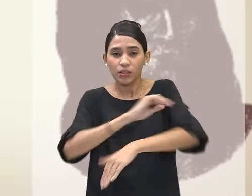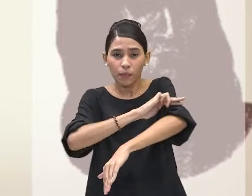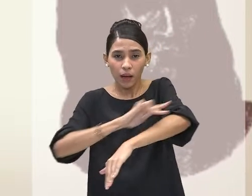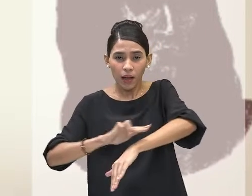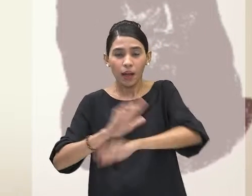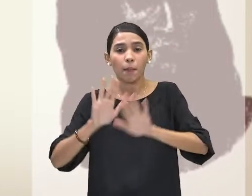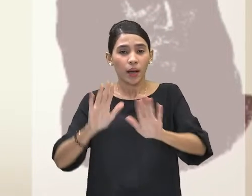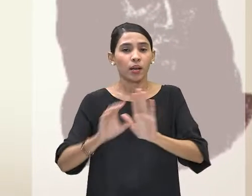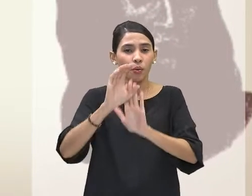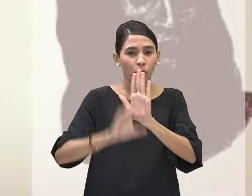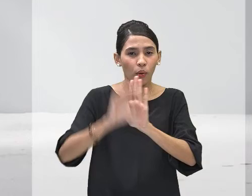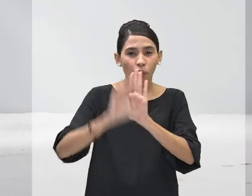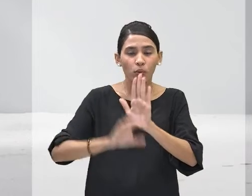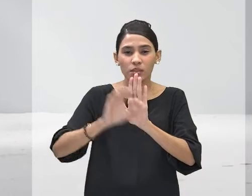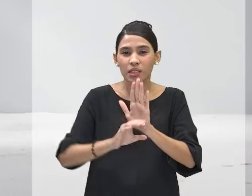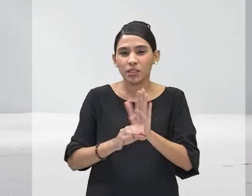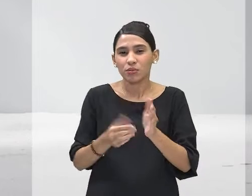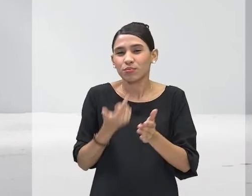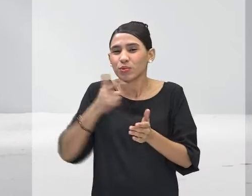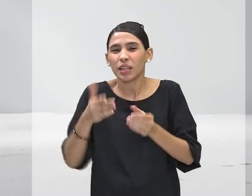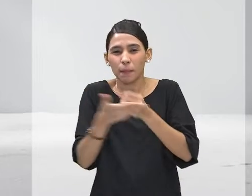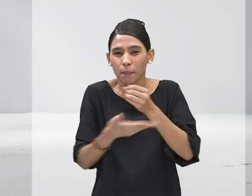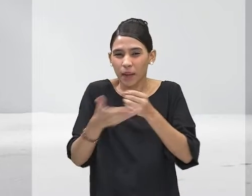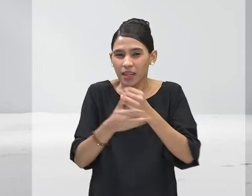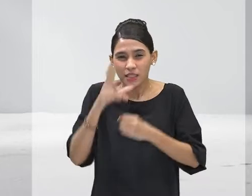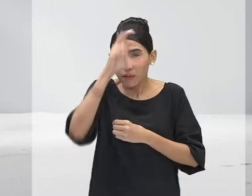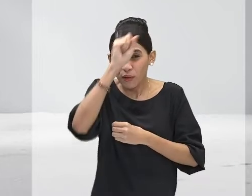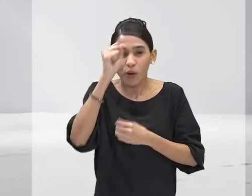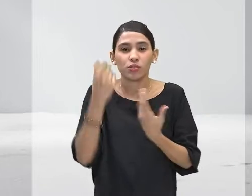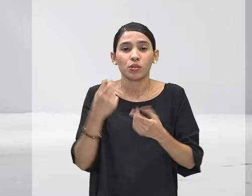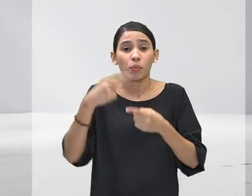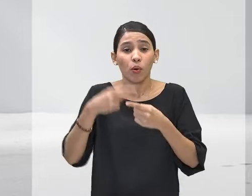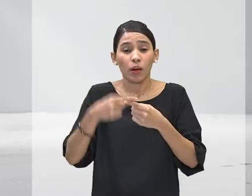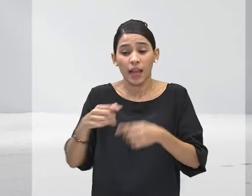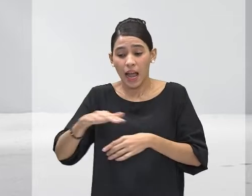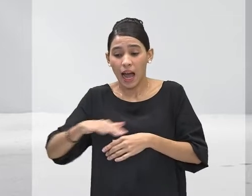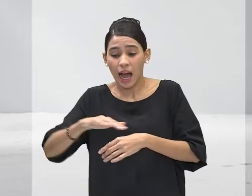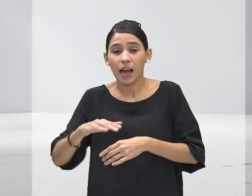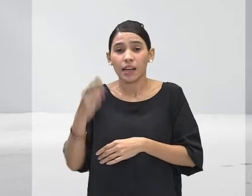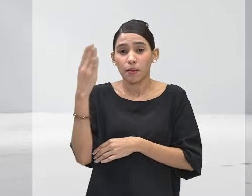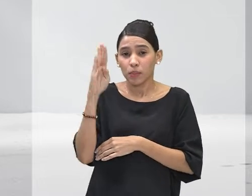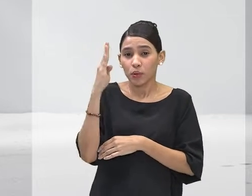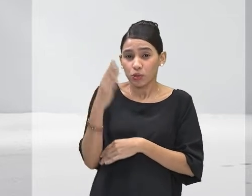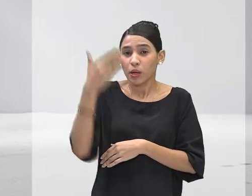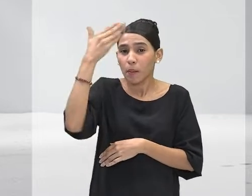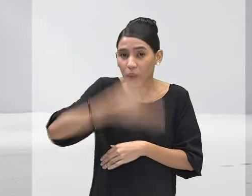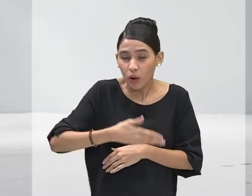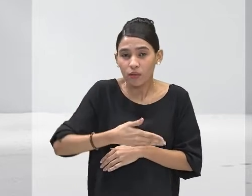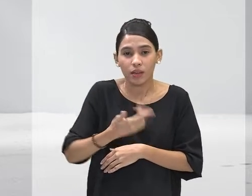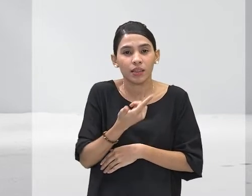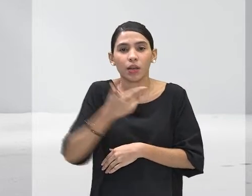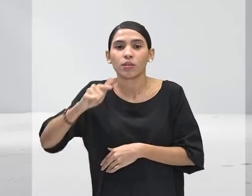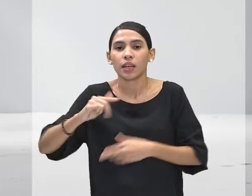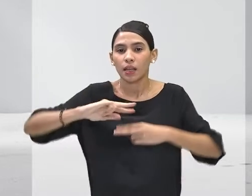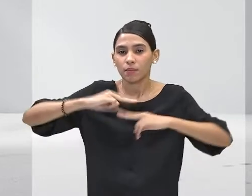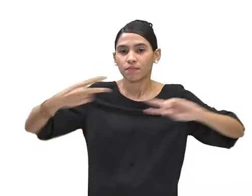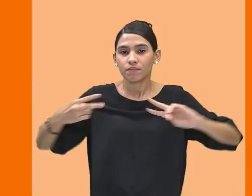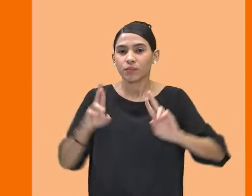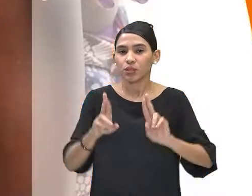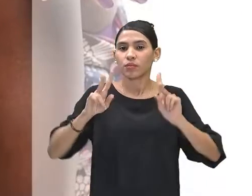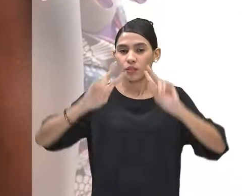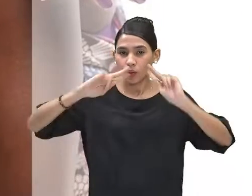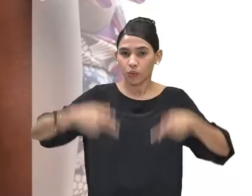esse conceito ele não se sustenta, porque a biologia provou que não há diferença genética entre os grupos